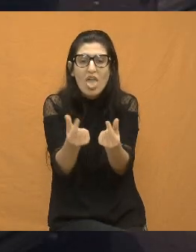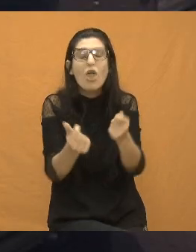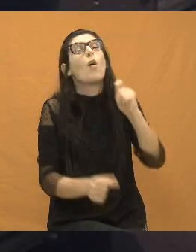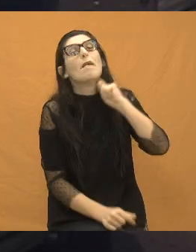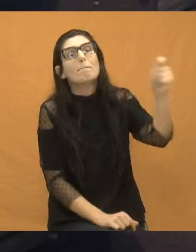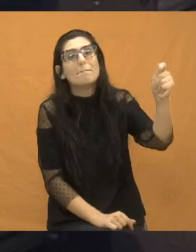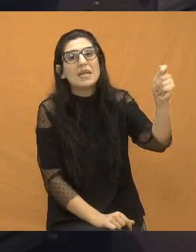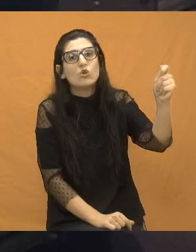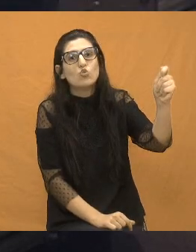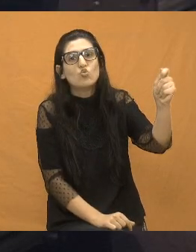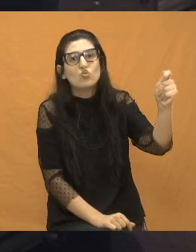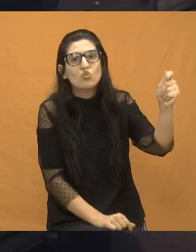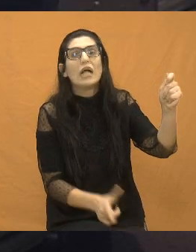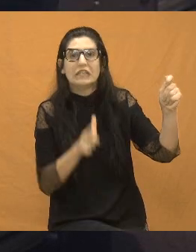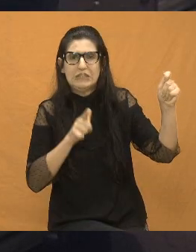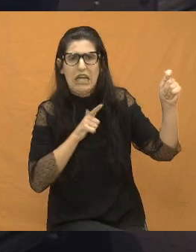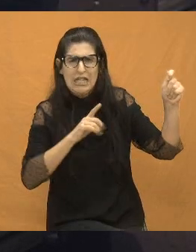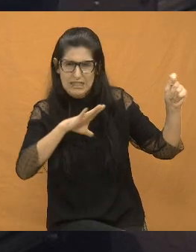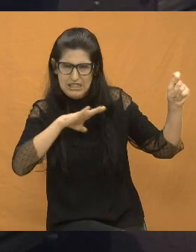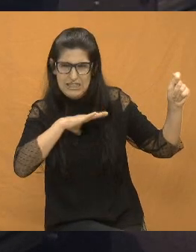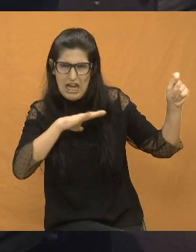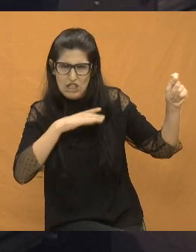Isso. Sim.